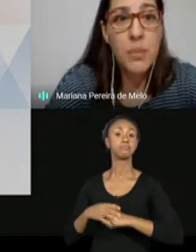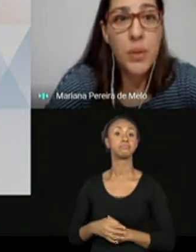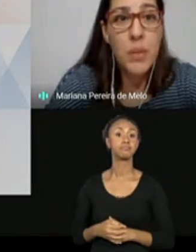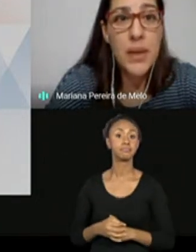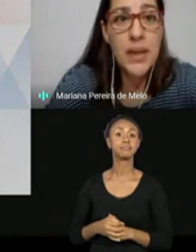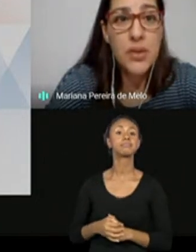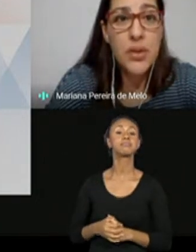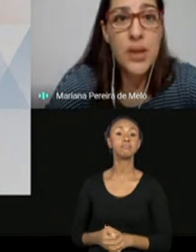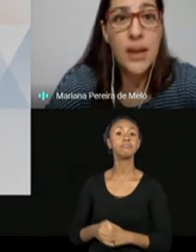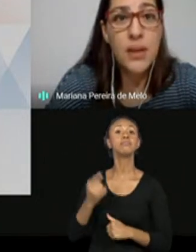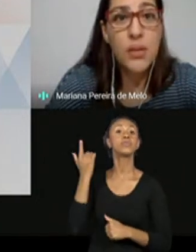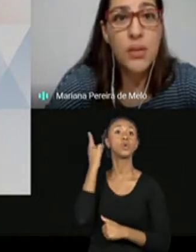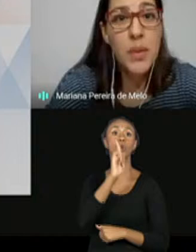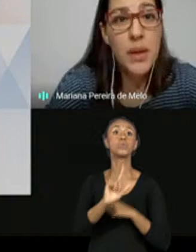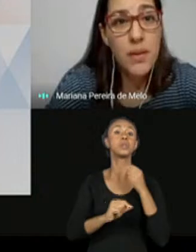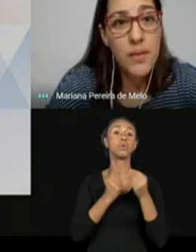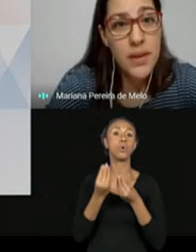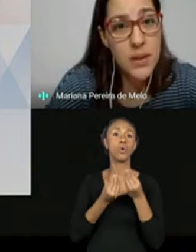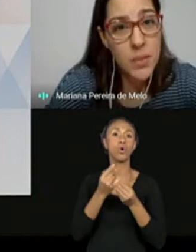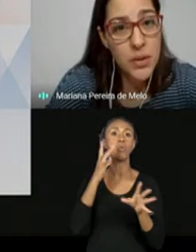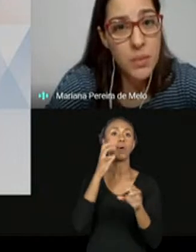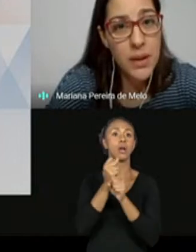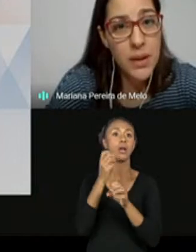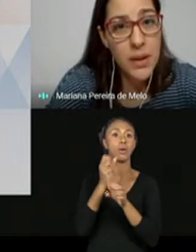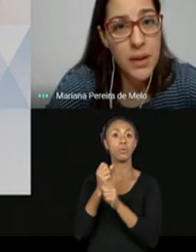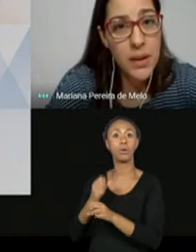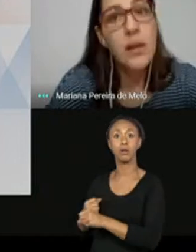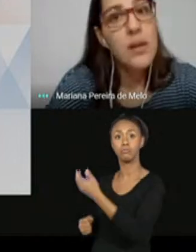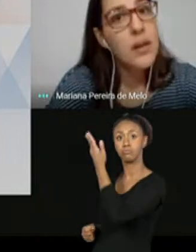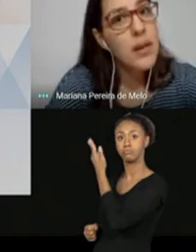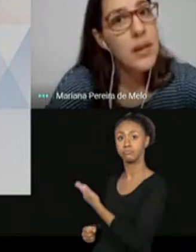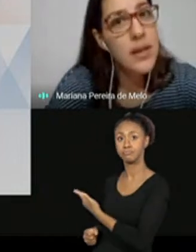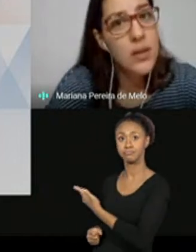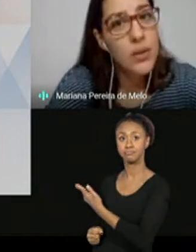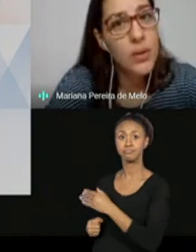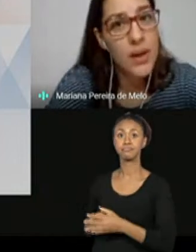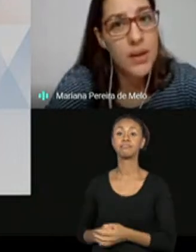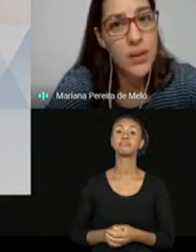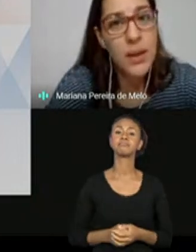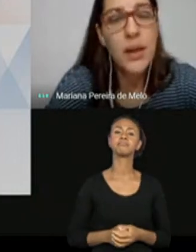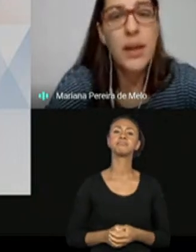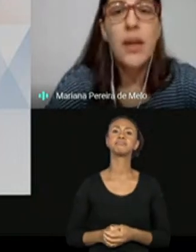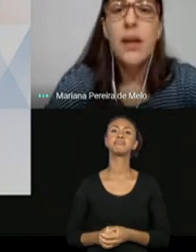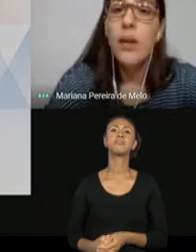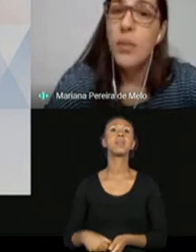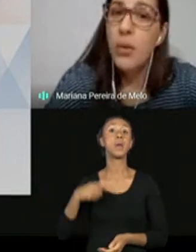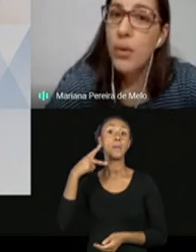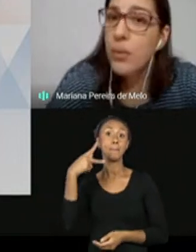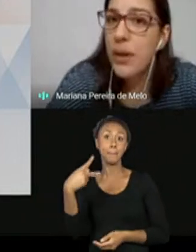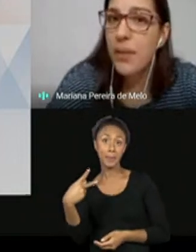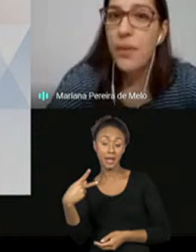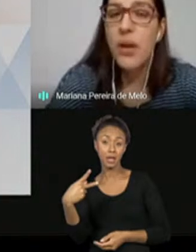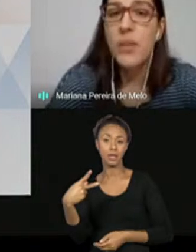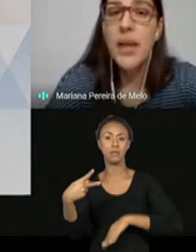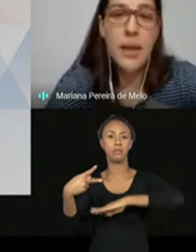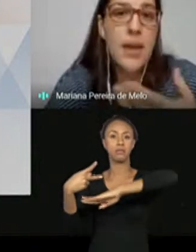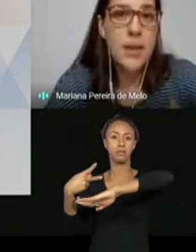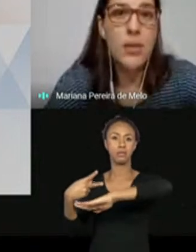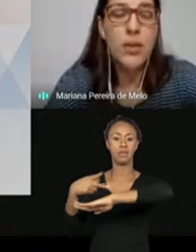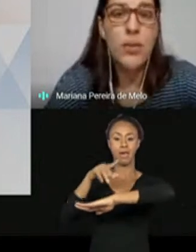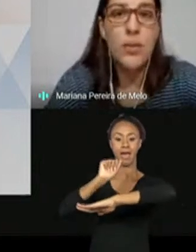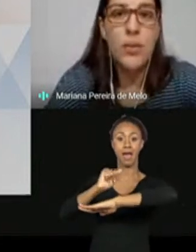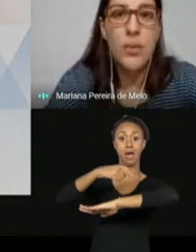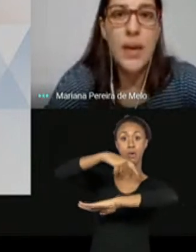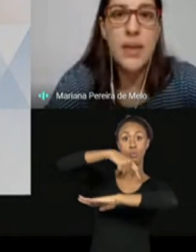P, probabilidade de A dado B vezes P de B. Nesse outro caso aqui, uma outra forma,